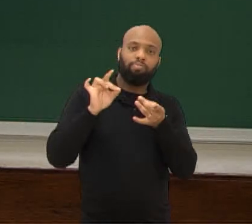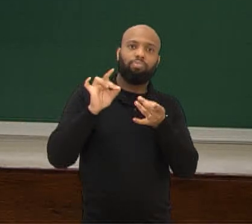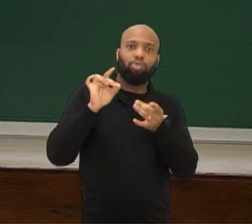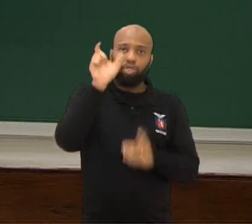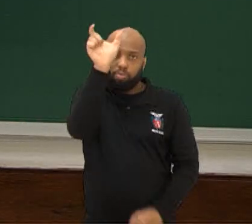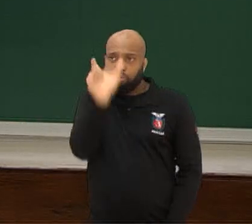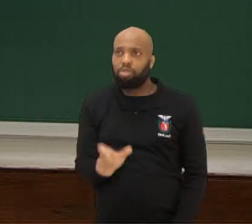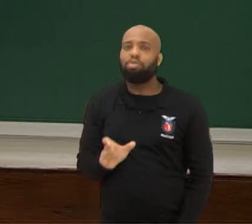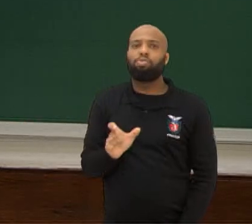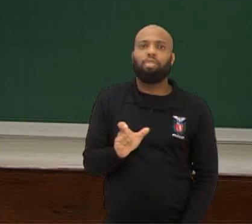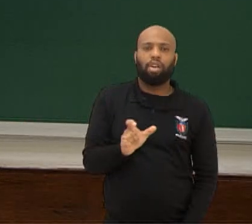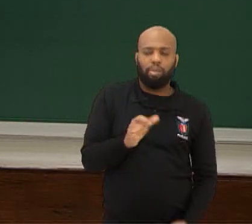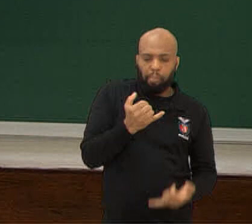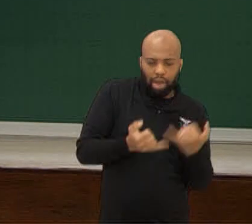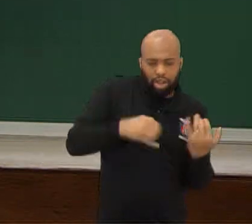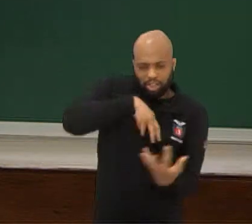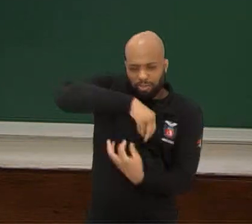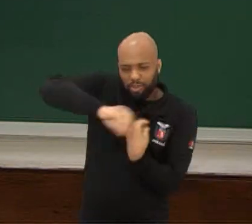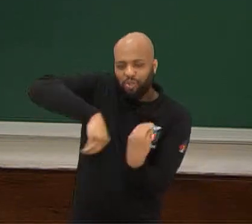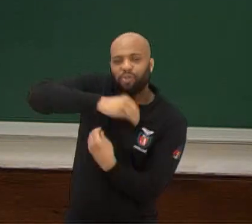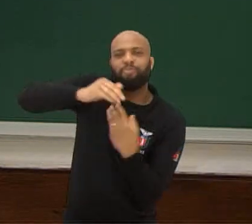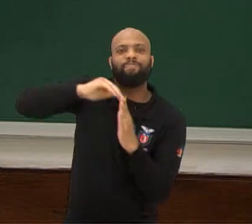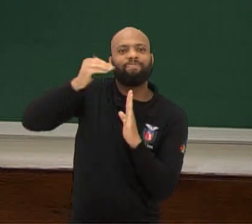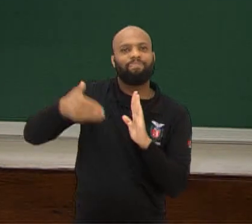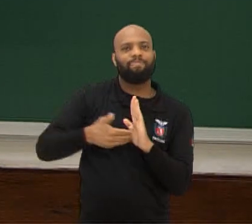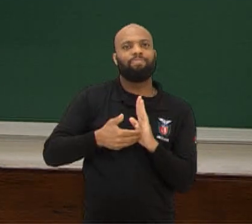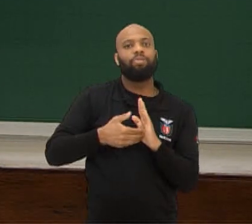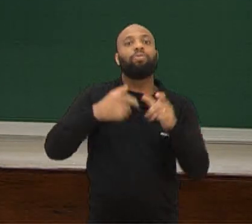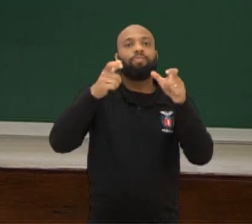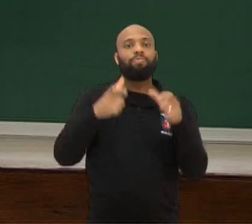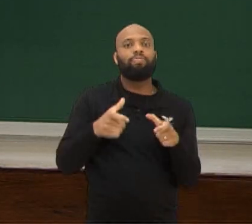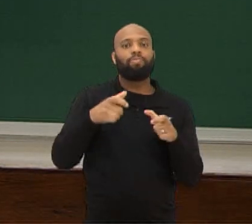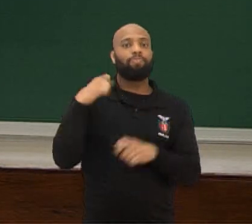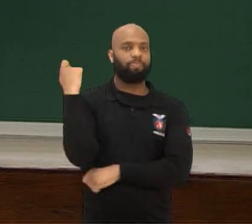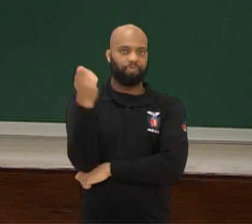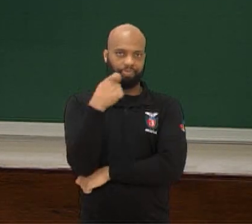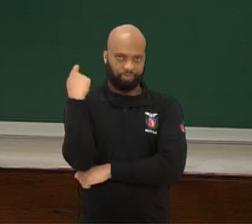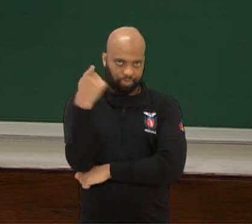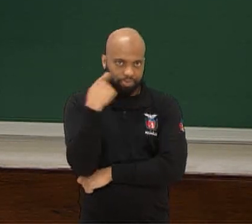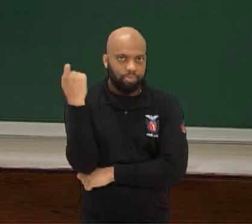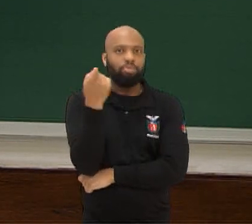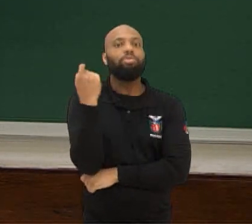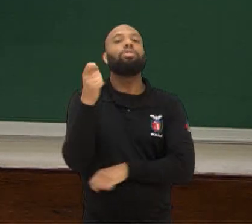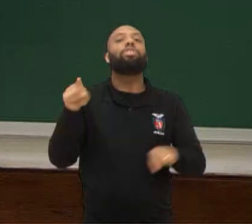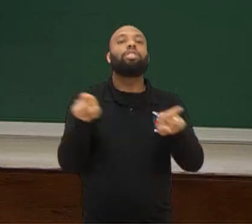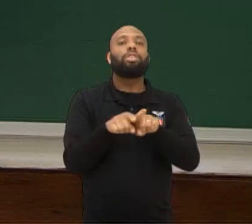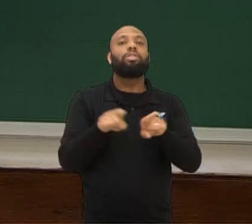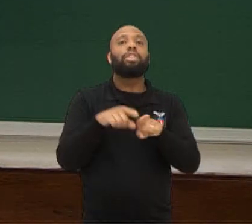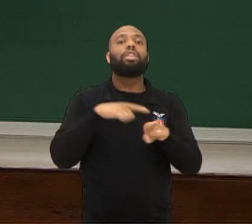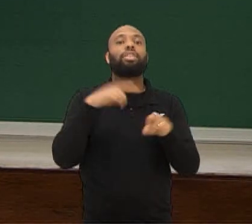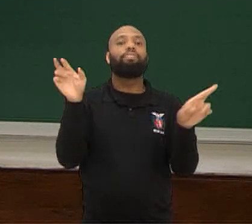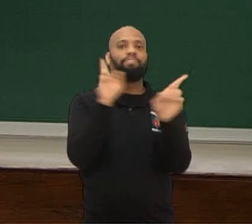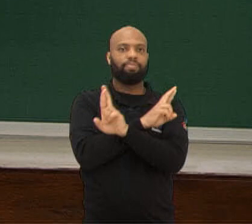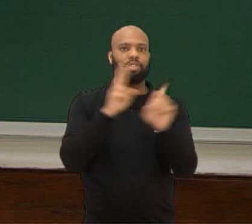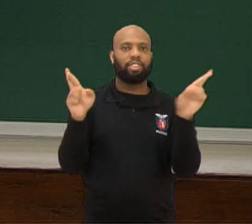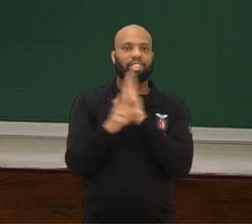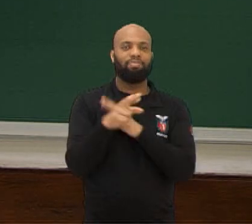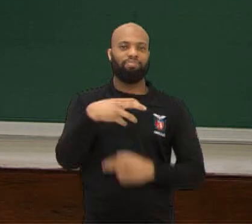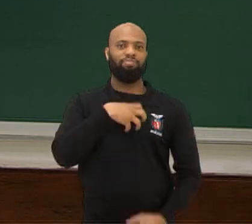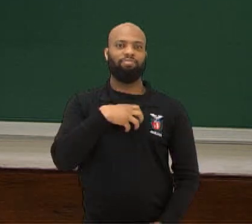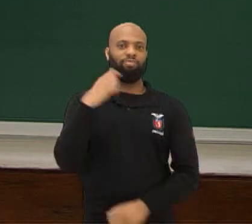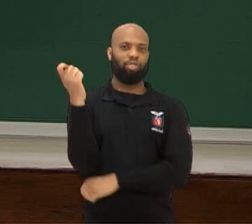que deriva dessa miscigenação ali na região do Rio Grande do Sul, e aí a relação ali com o gauchismo,